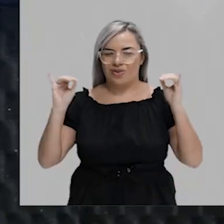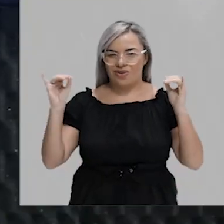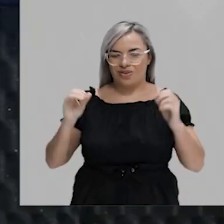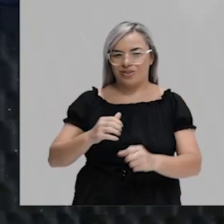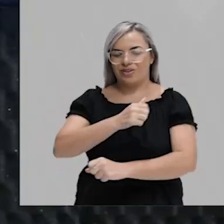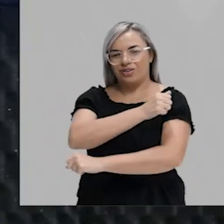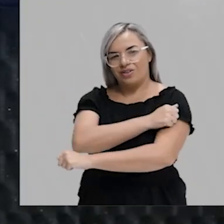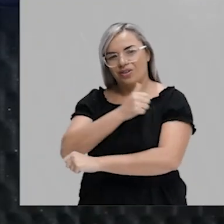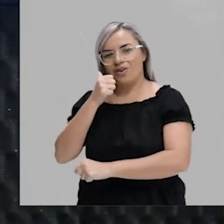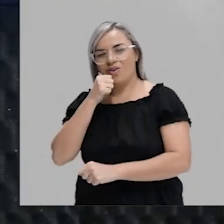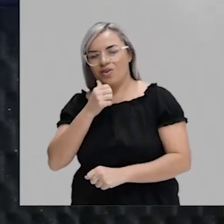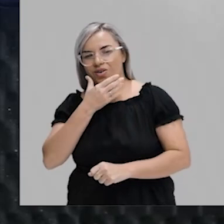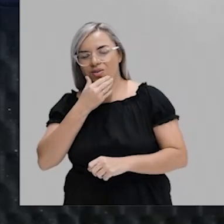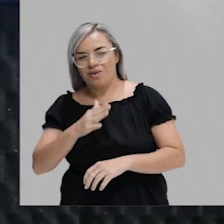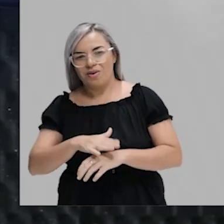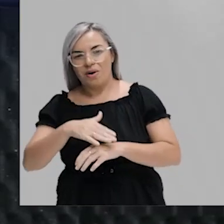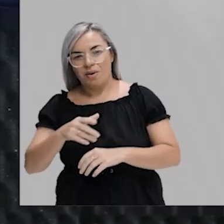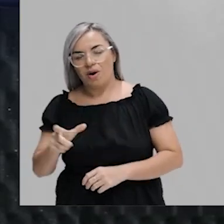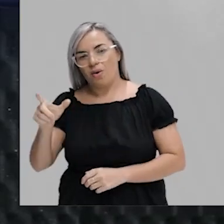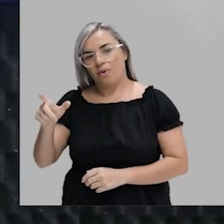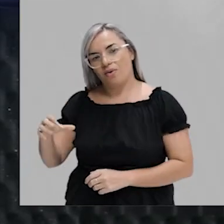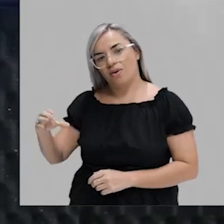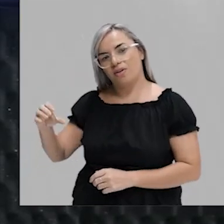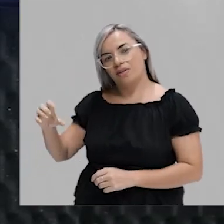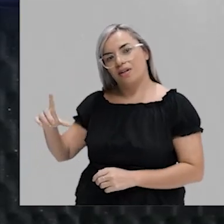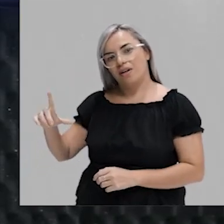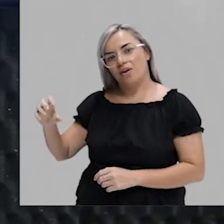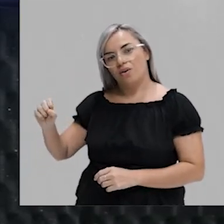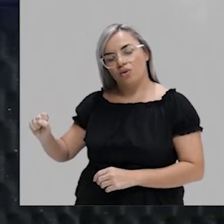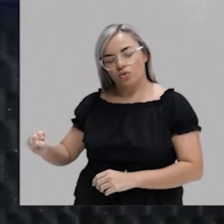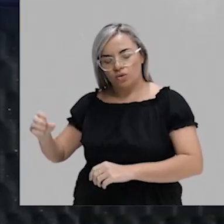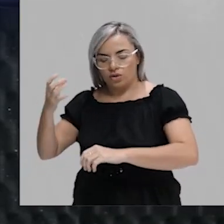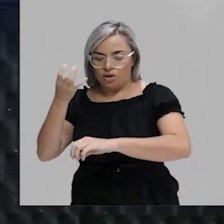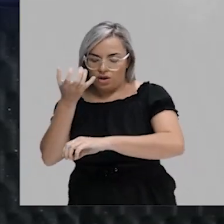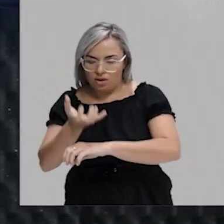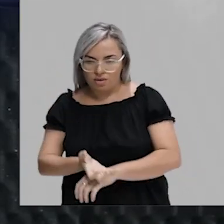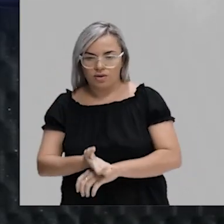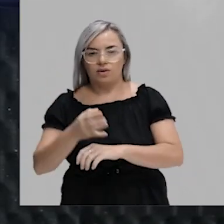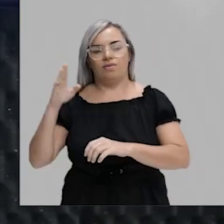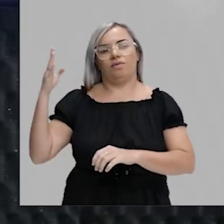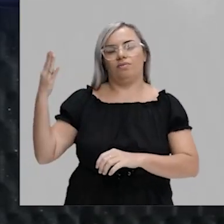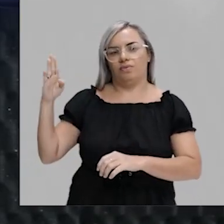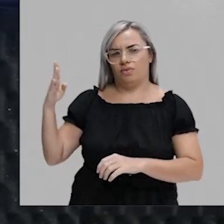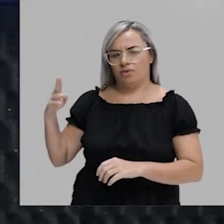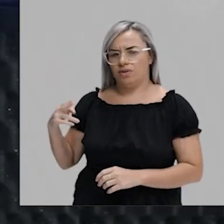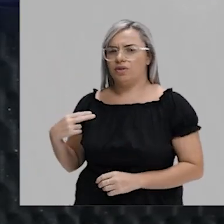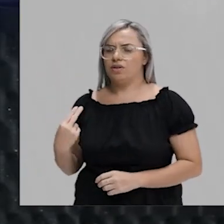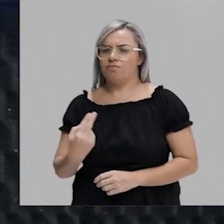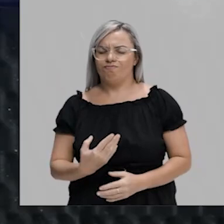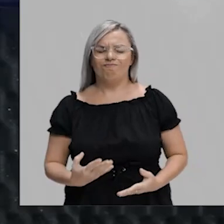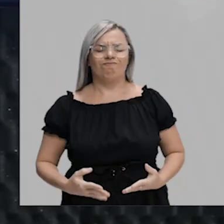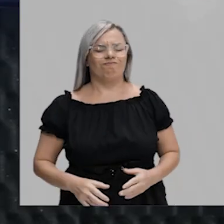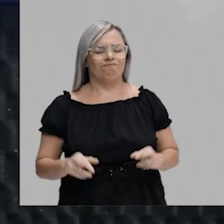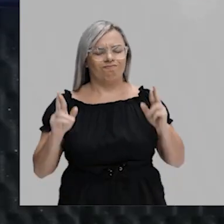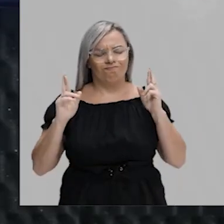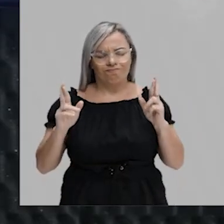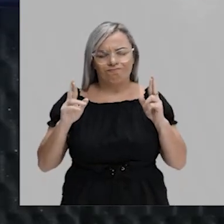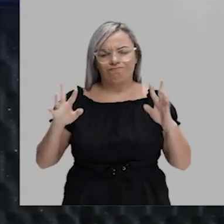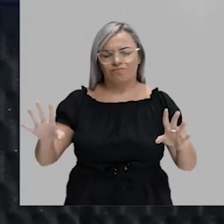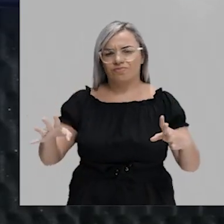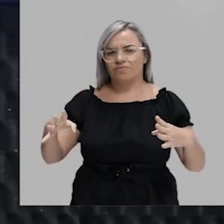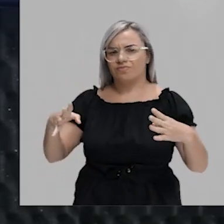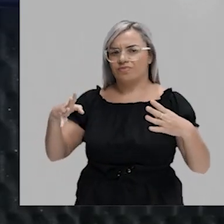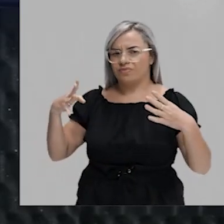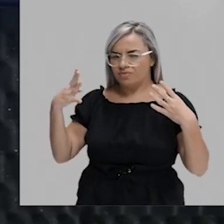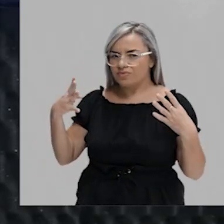galerinha, olha eu mais uma vez aqui, professor Celso Ramos, para mais uma aula de biologia. Espero que vocês agora prestem bastante atenção, que nós estamos